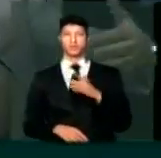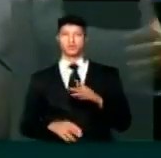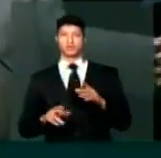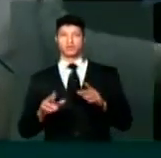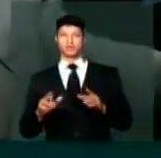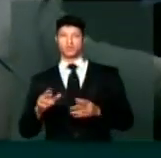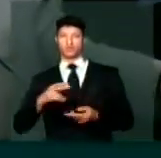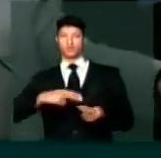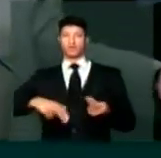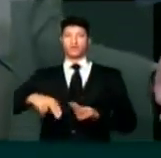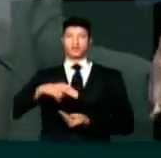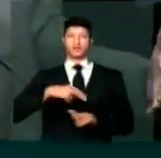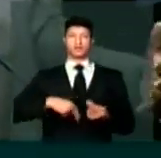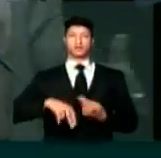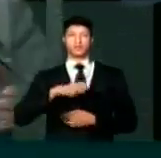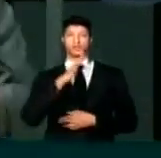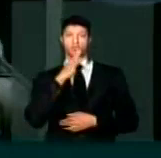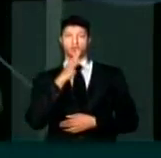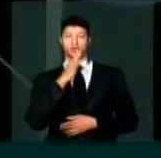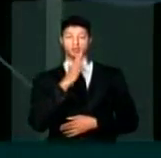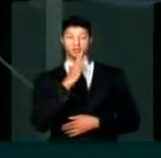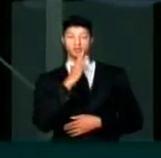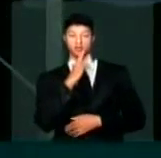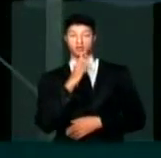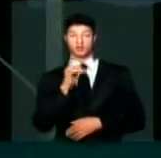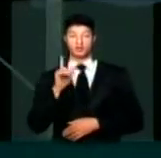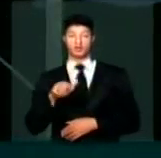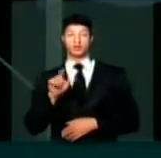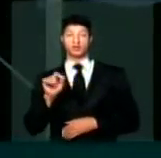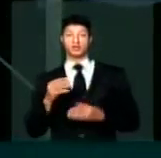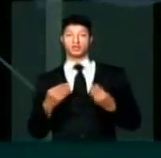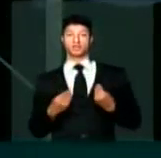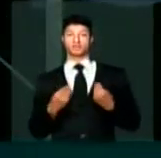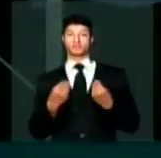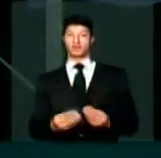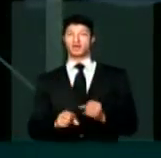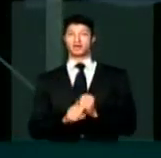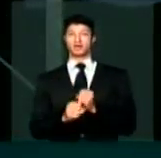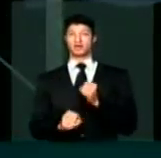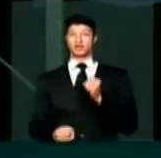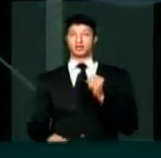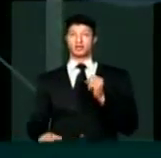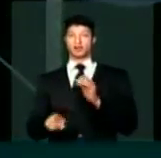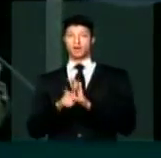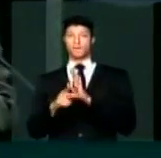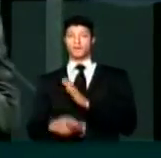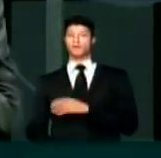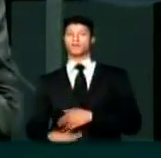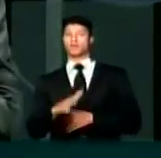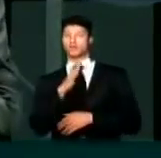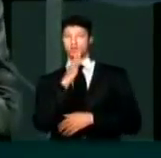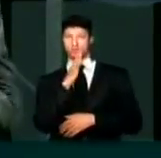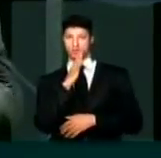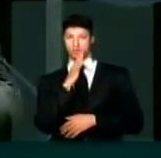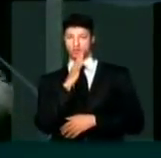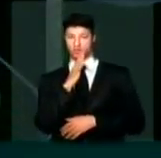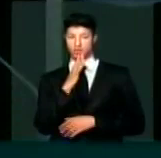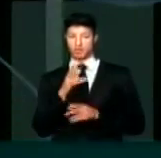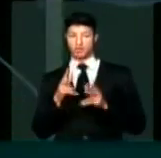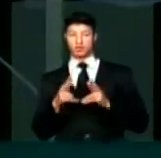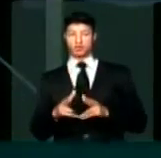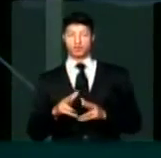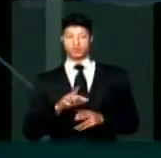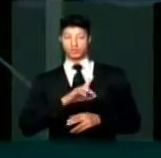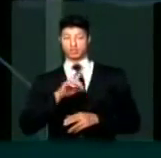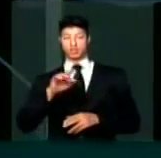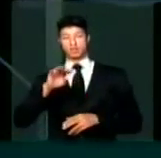a universalização do conhecimento é que dá a grandeza ao próprio conhecimento. Como diria